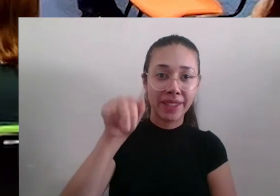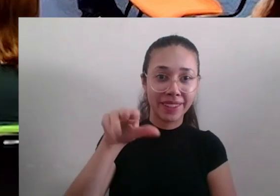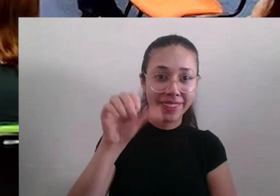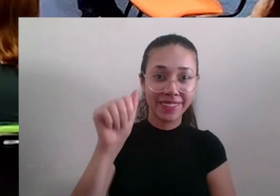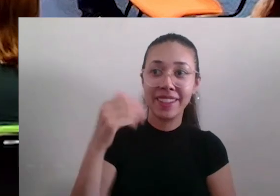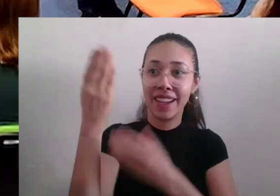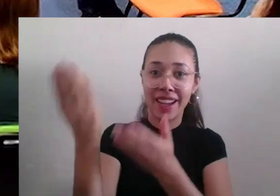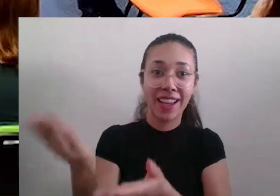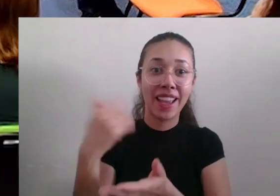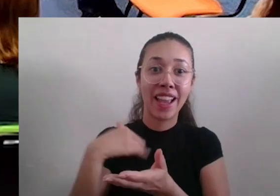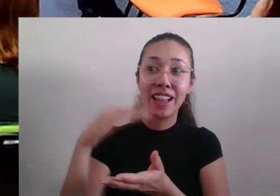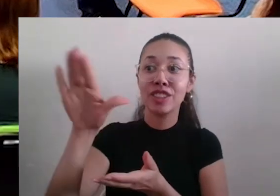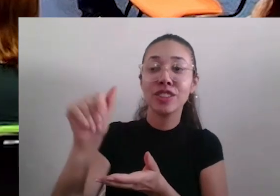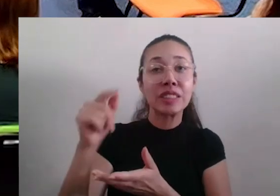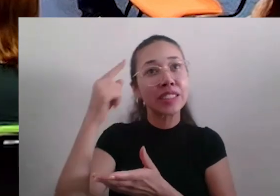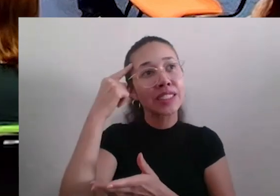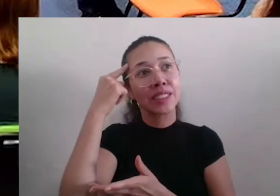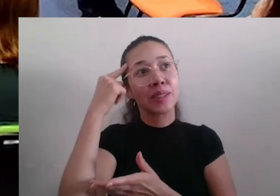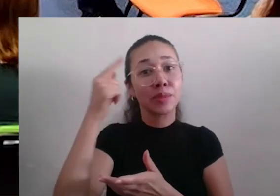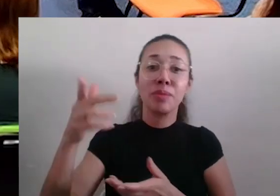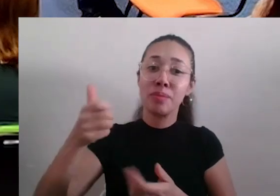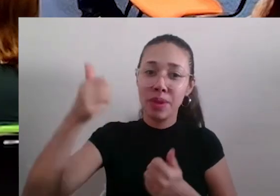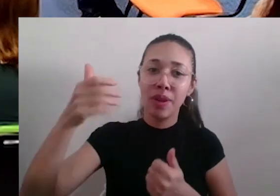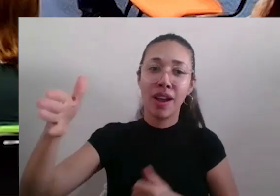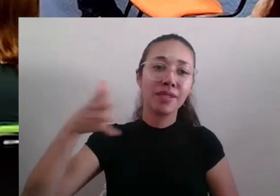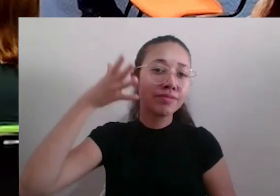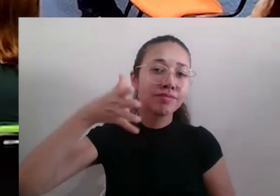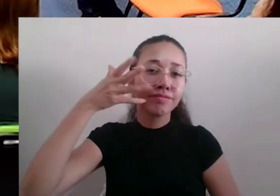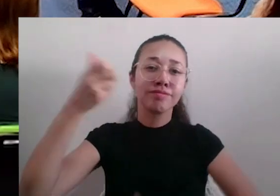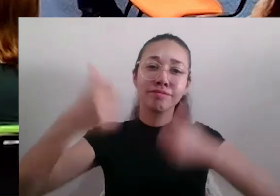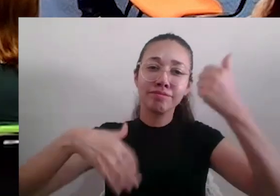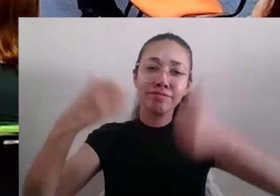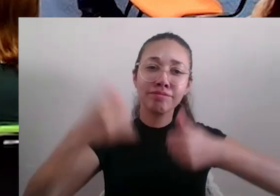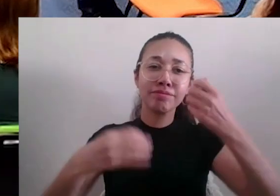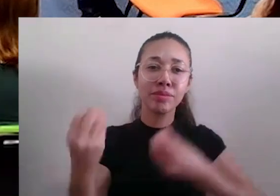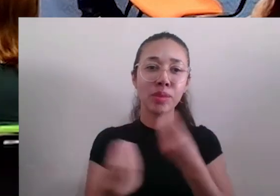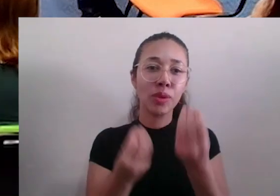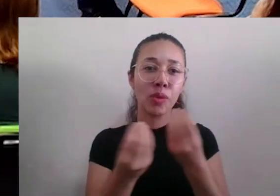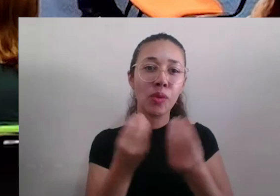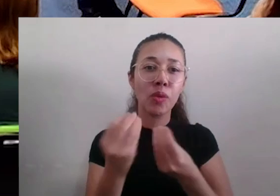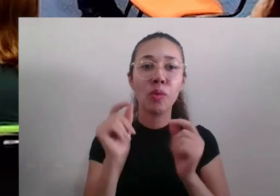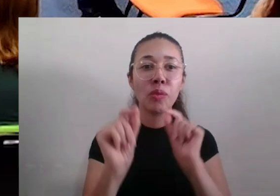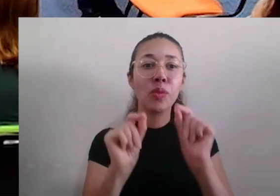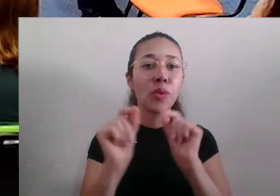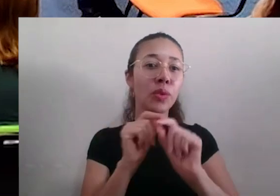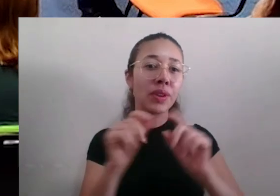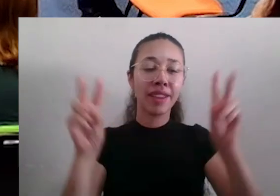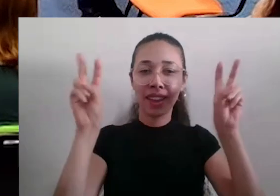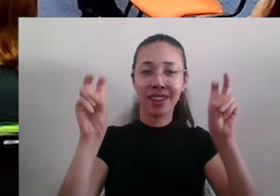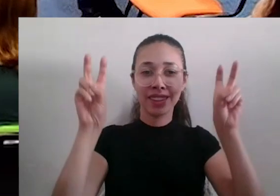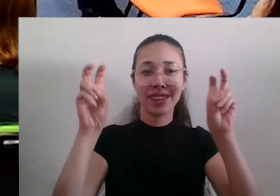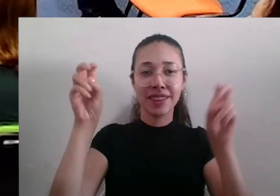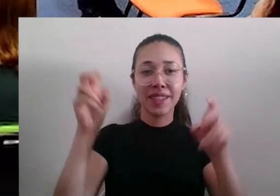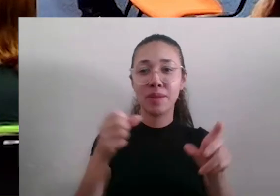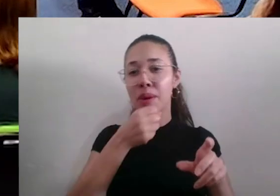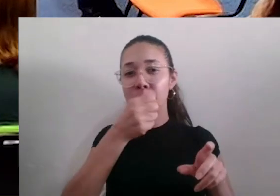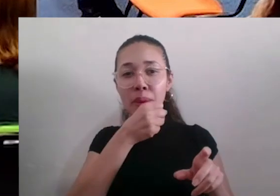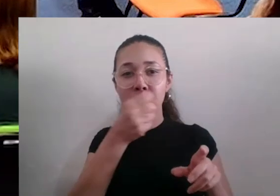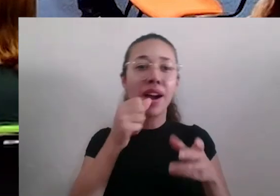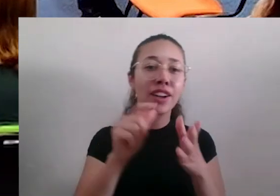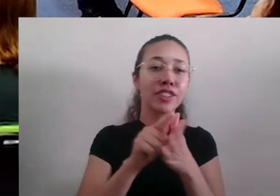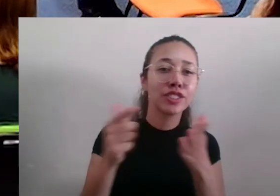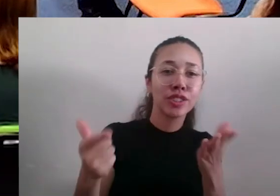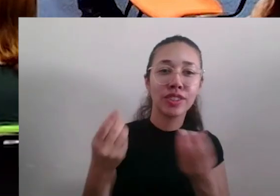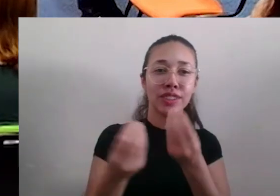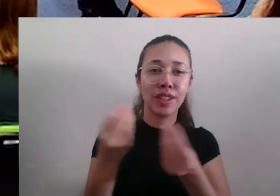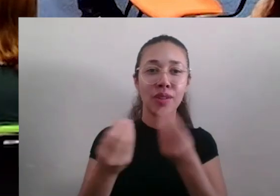paraa Branca fazer uma palestra para ela contar como que foi essa incursão jornalística no mundo do Judiciário no